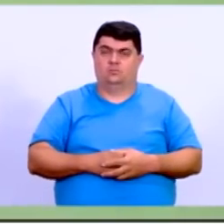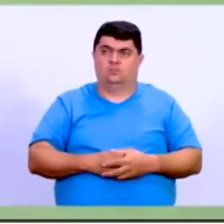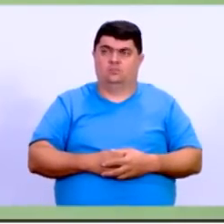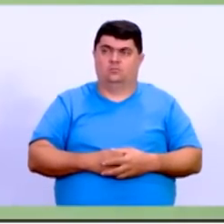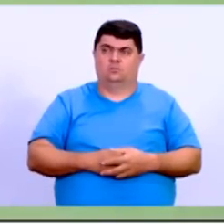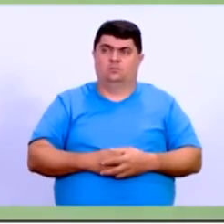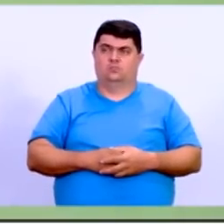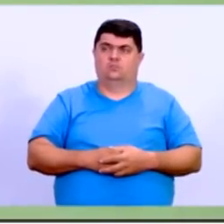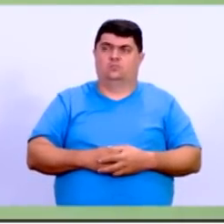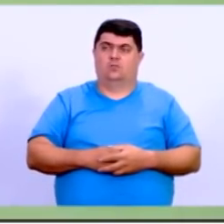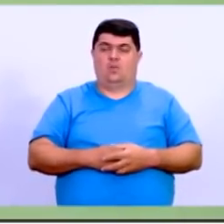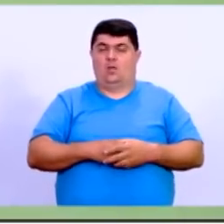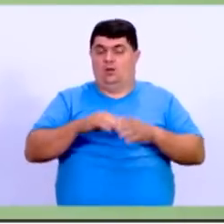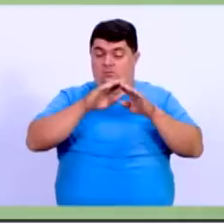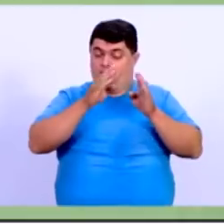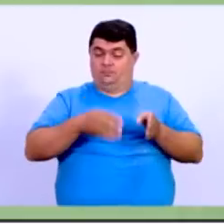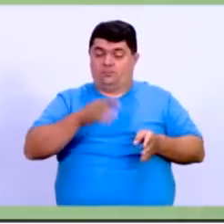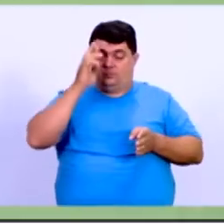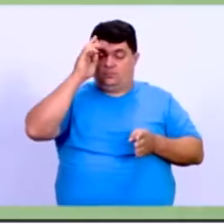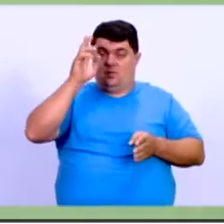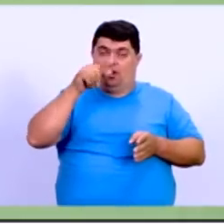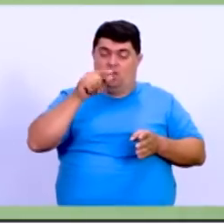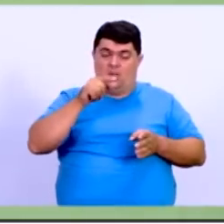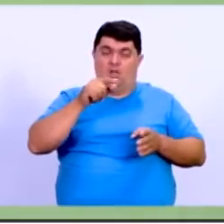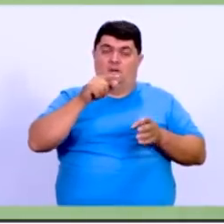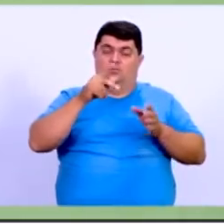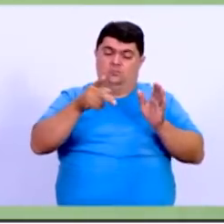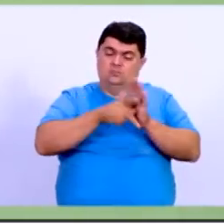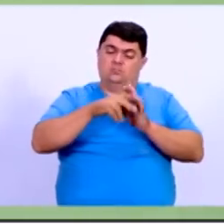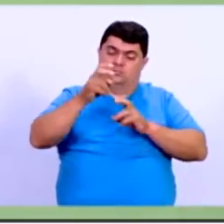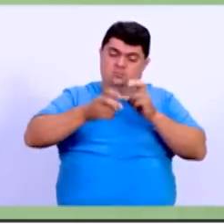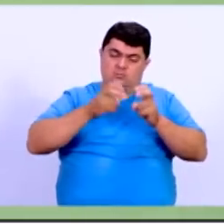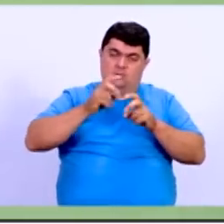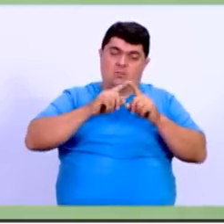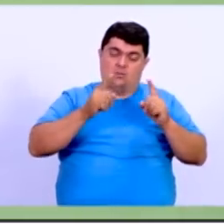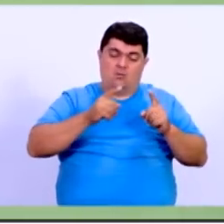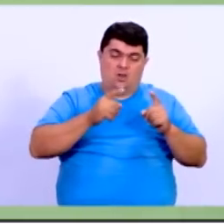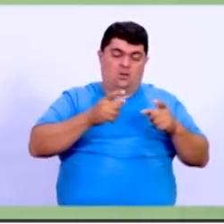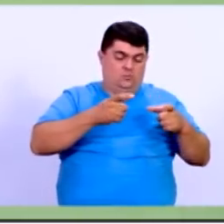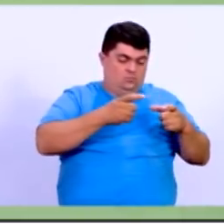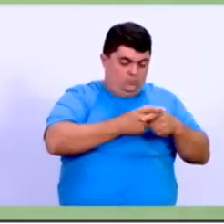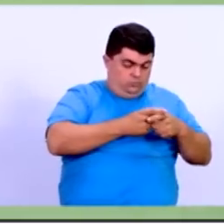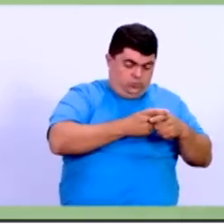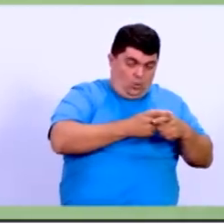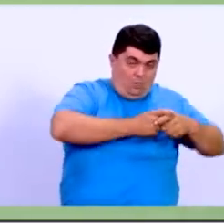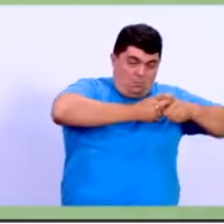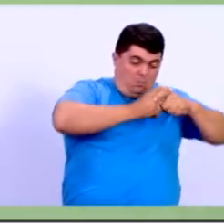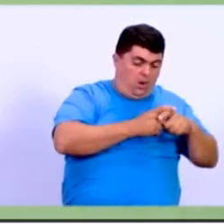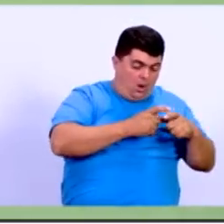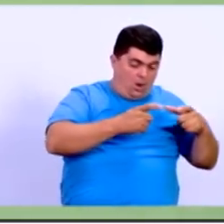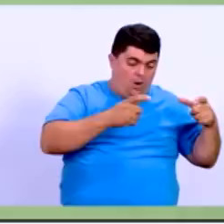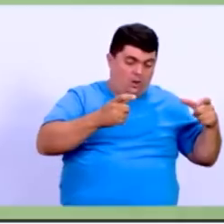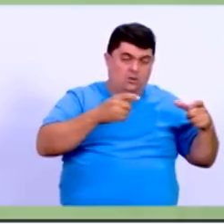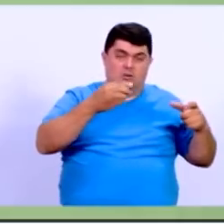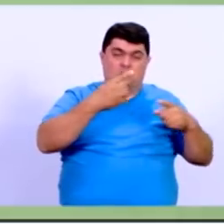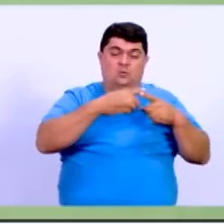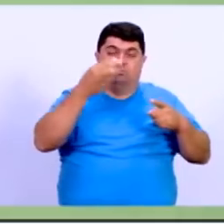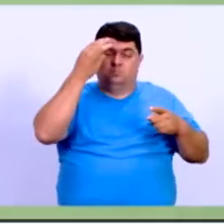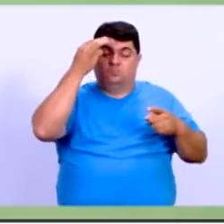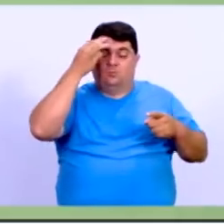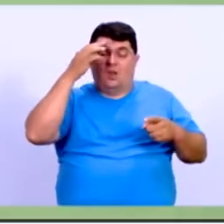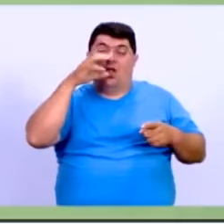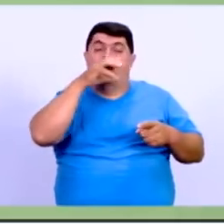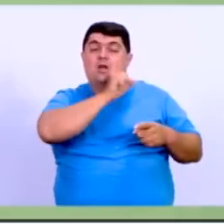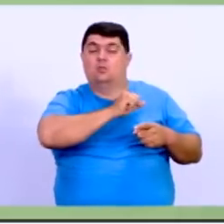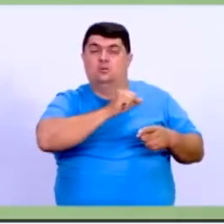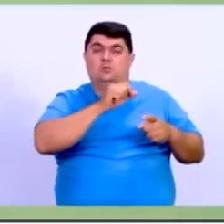Os servidores de redes são computadores que possuem maior capacidade de processamento e